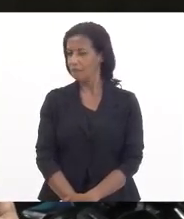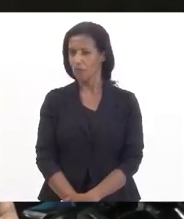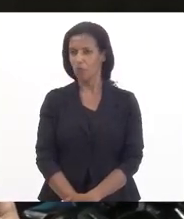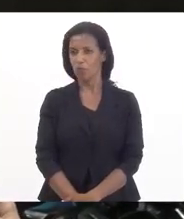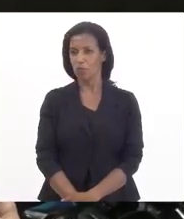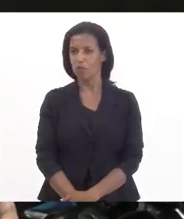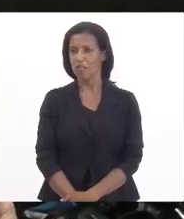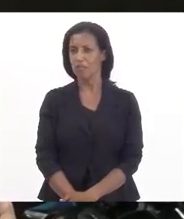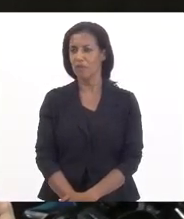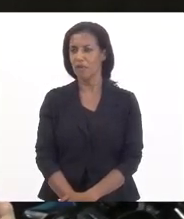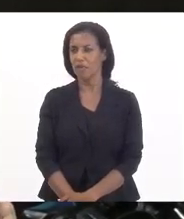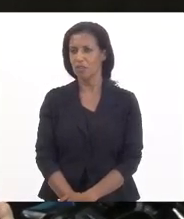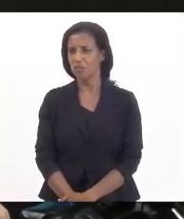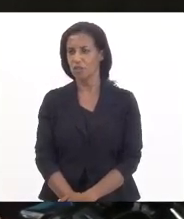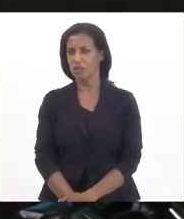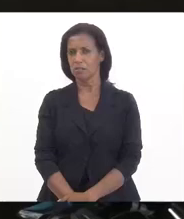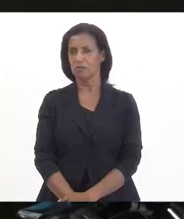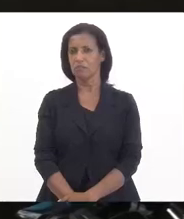Cadê o segundo?